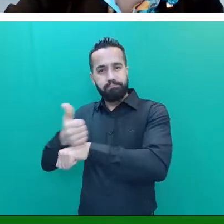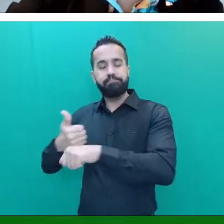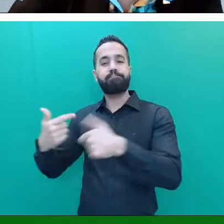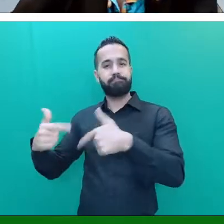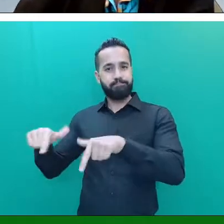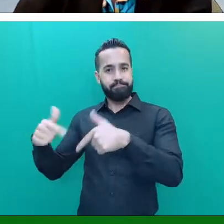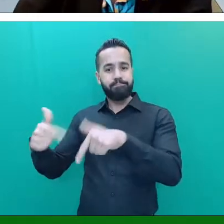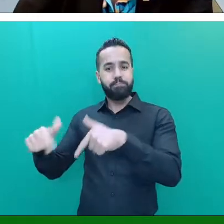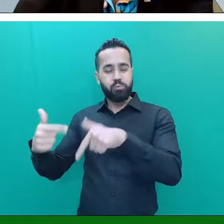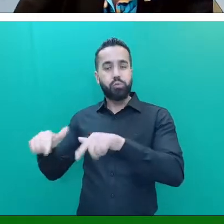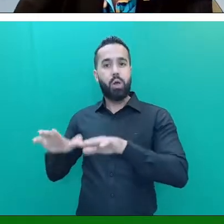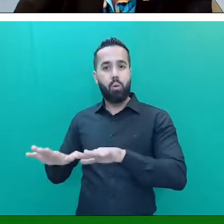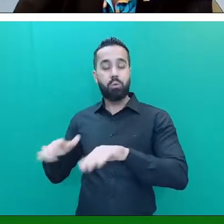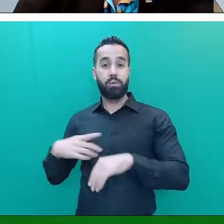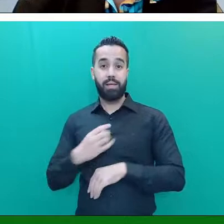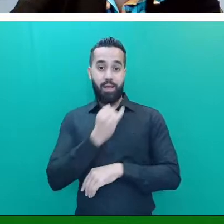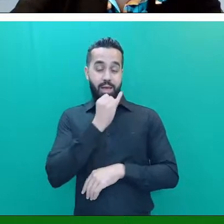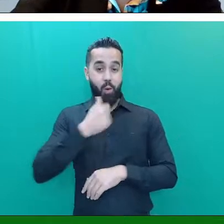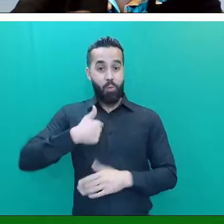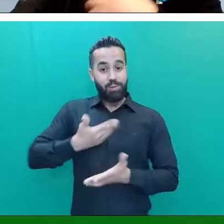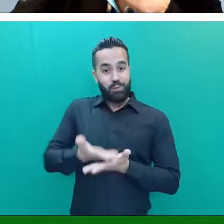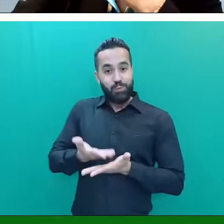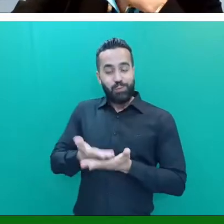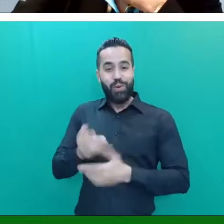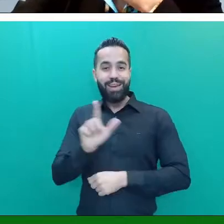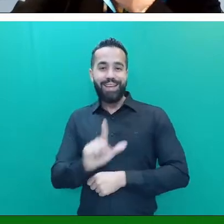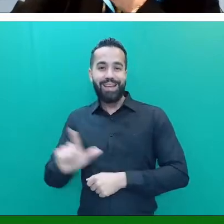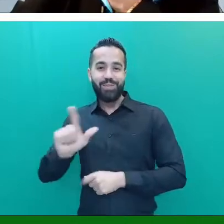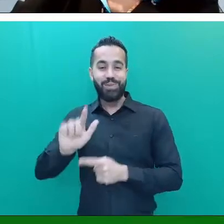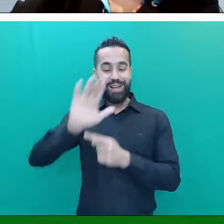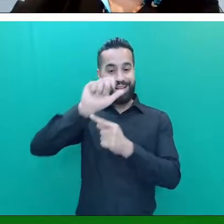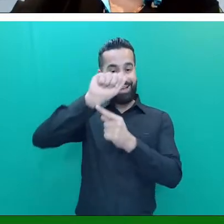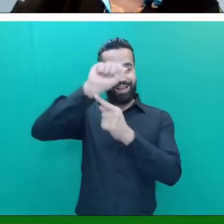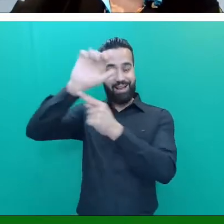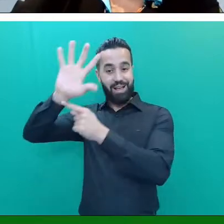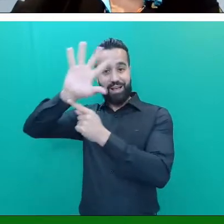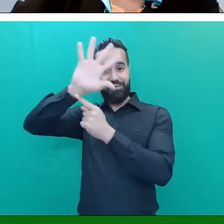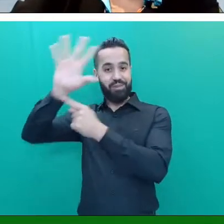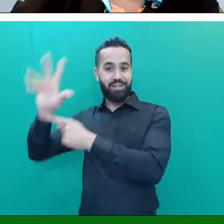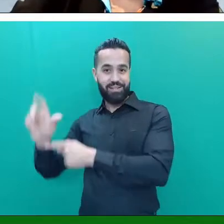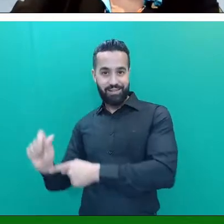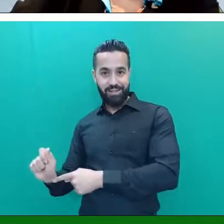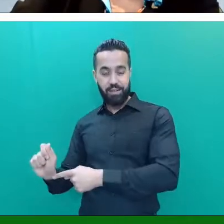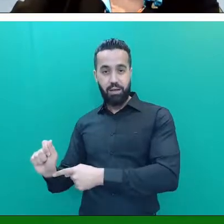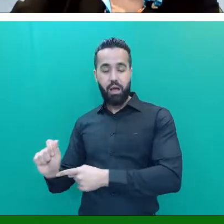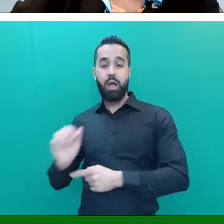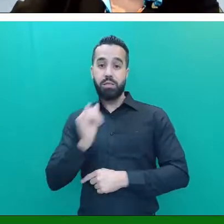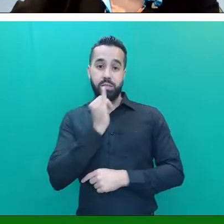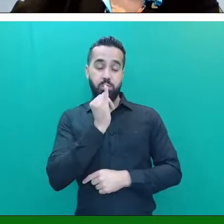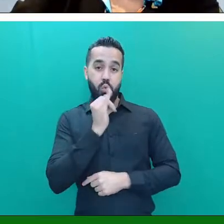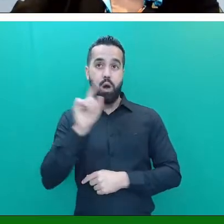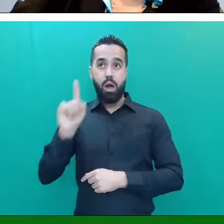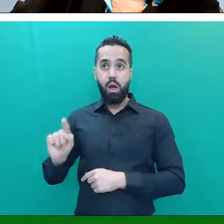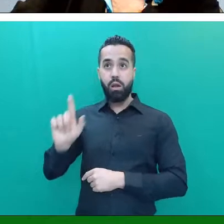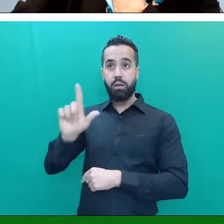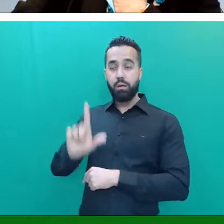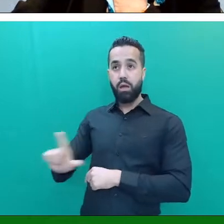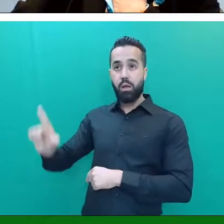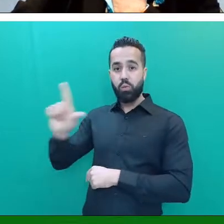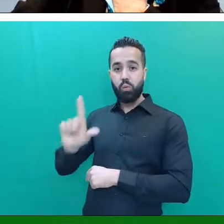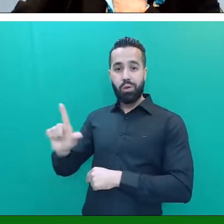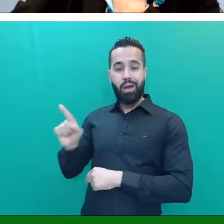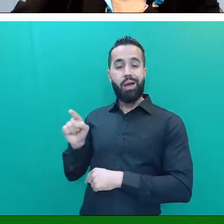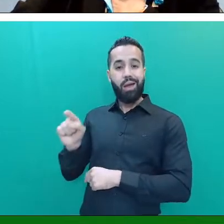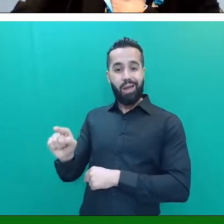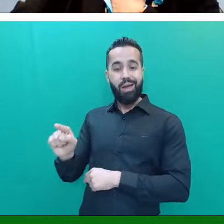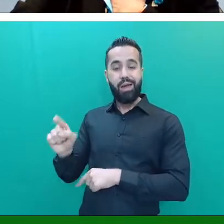exemplo, se eu estudo literaturas africanas, eu não posso apresentar um trabalho de literaturas africanas e dizer, bom, há aqui uma limitação porque